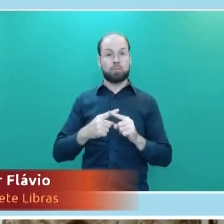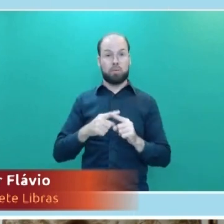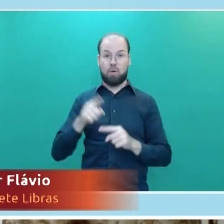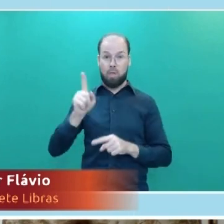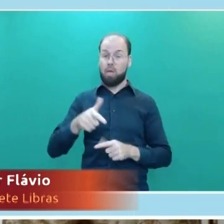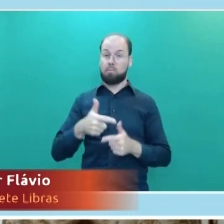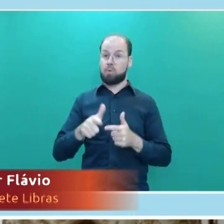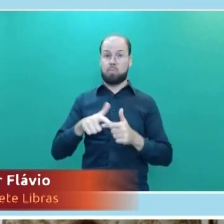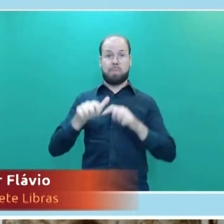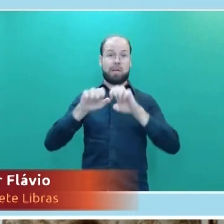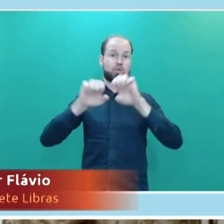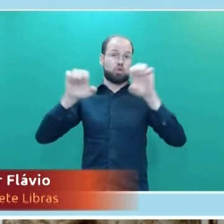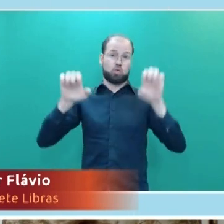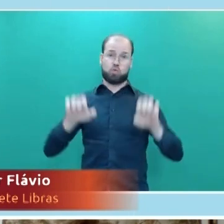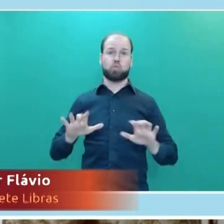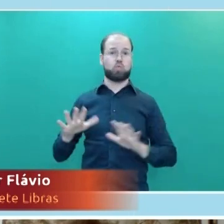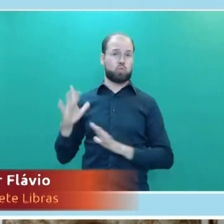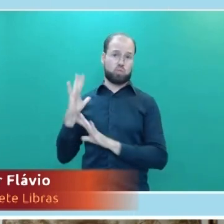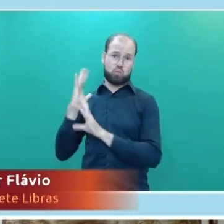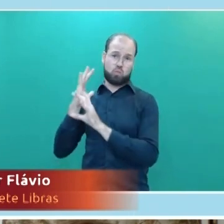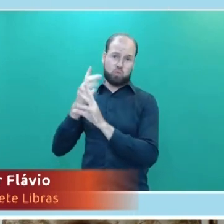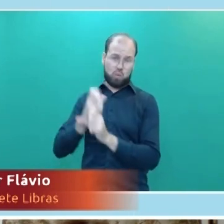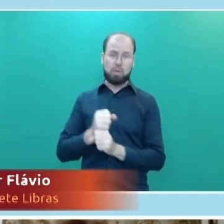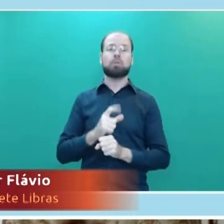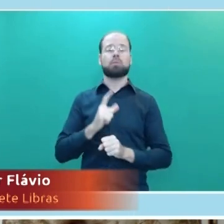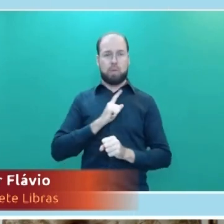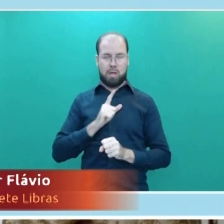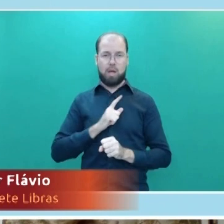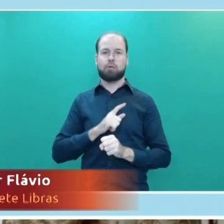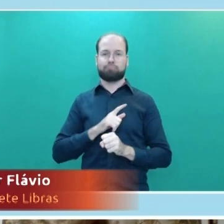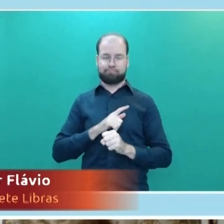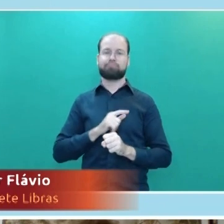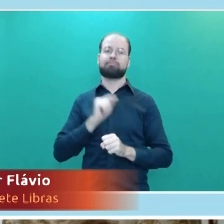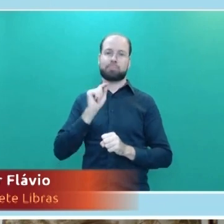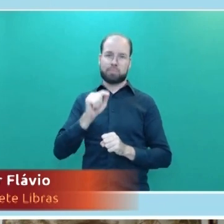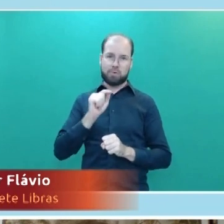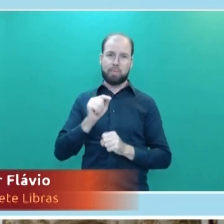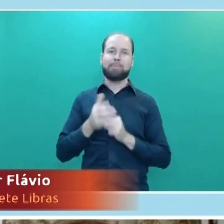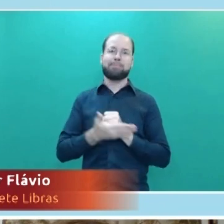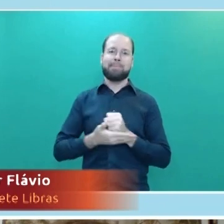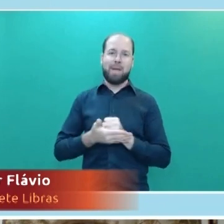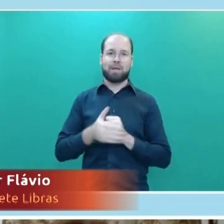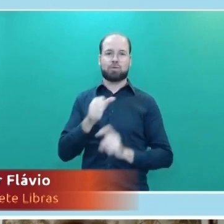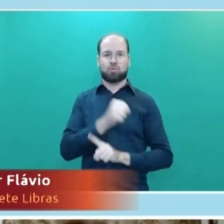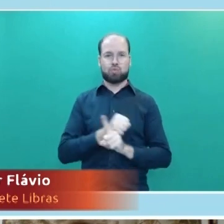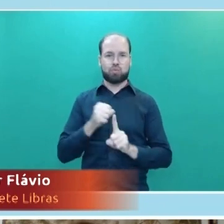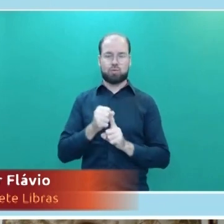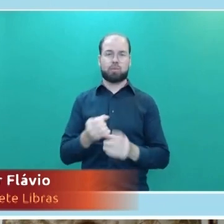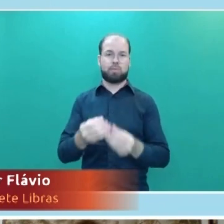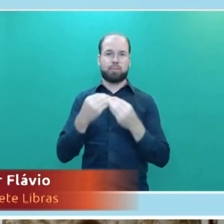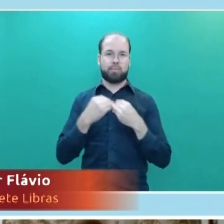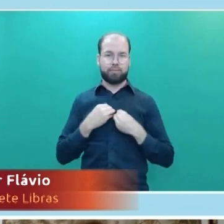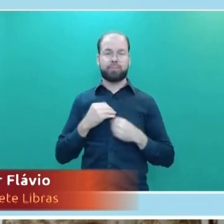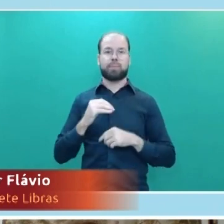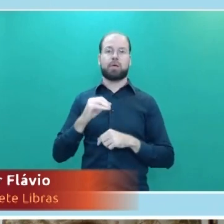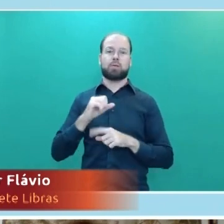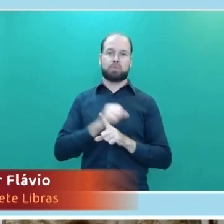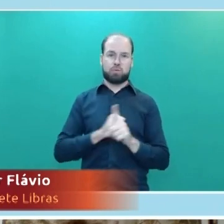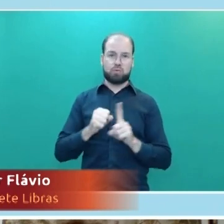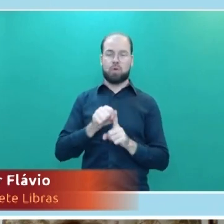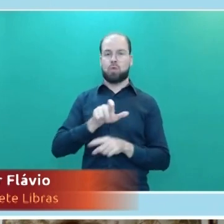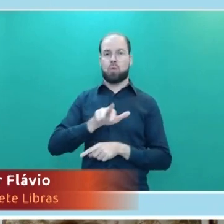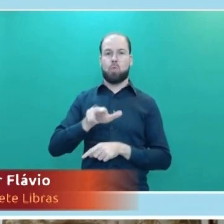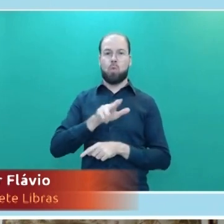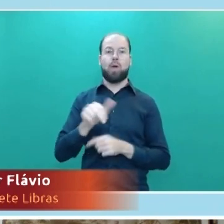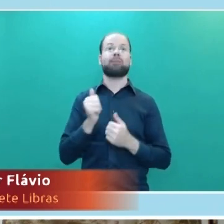seja, essas questões têm raízes na sociedade, nos constitui como sociedade, não é algo que está fora de nós,